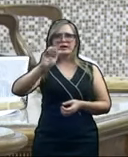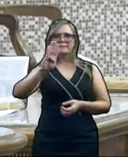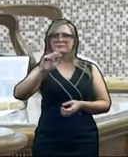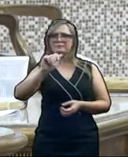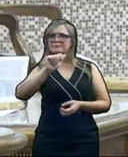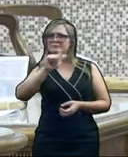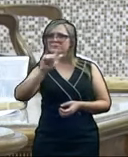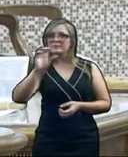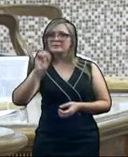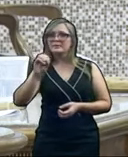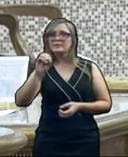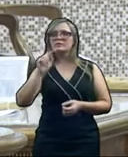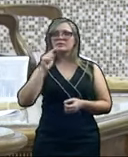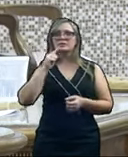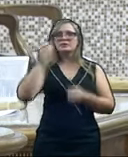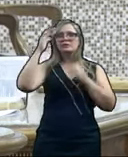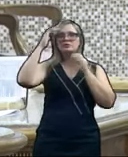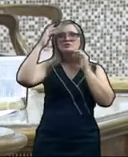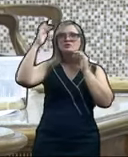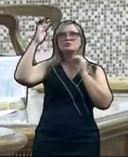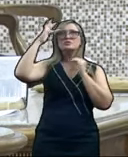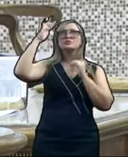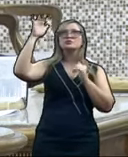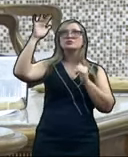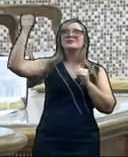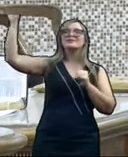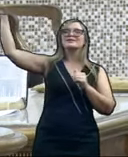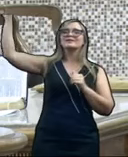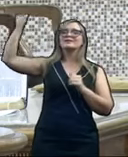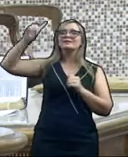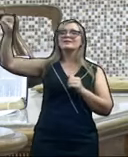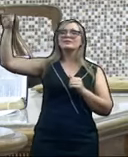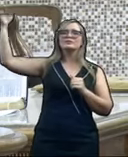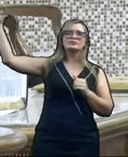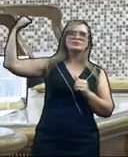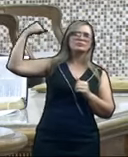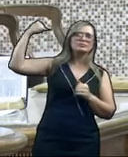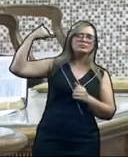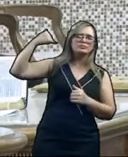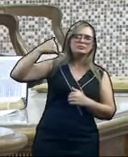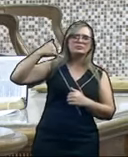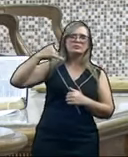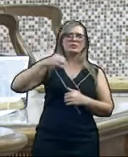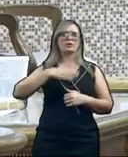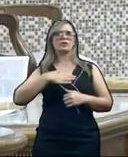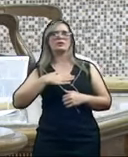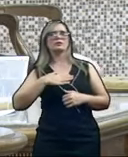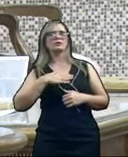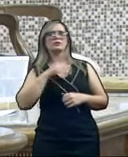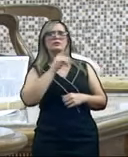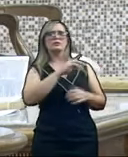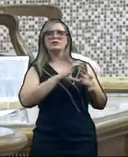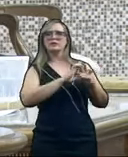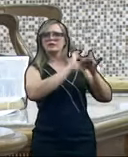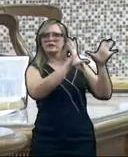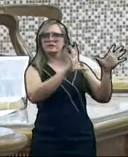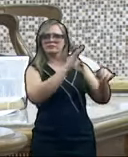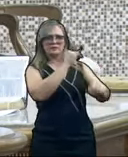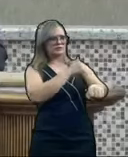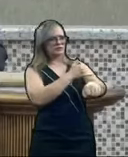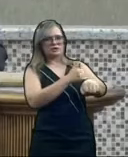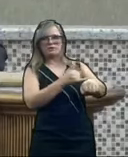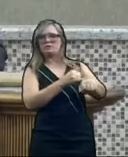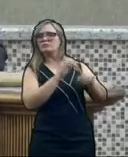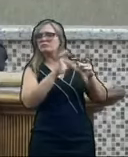Oi Maurício Deus está olhando para você tá dizendo olha ninguém mexe com Maurício Maurício é meu os seus